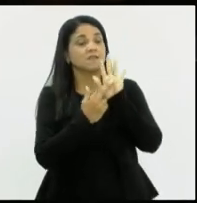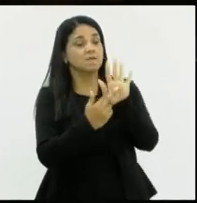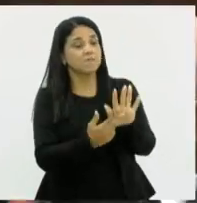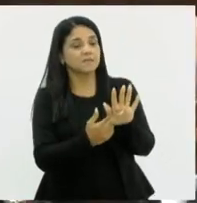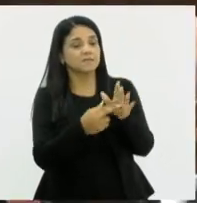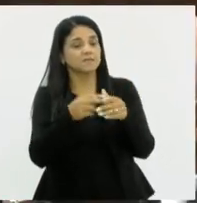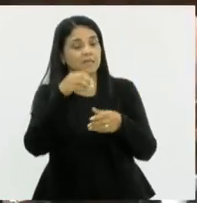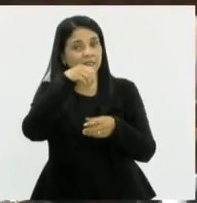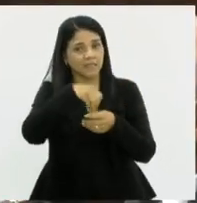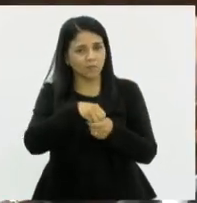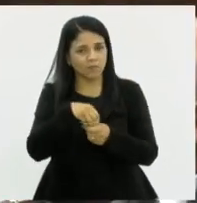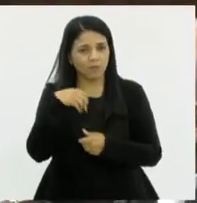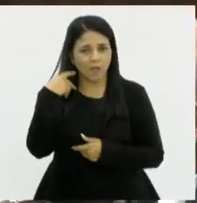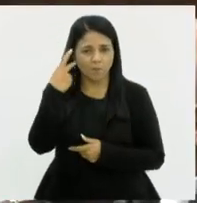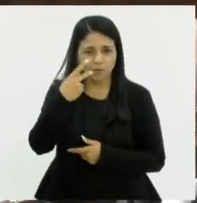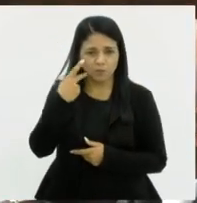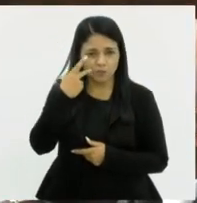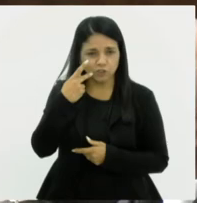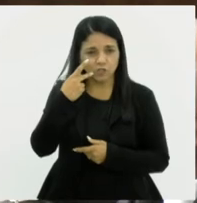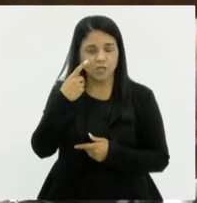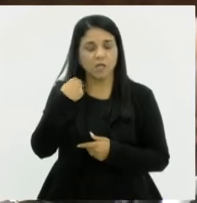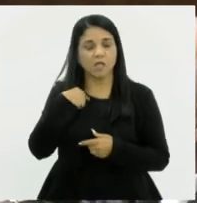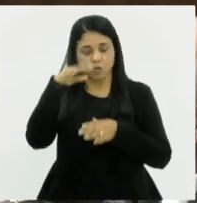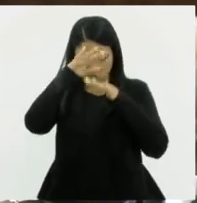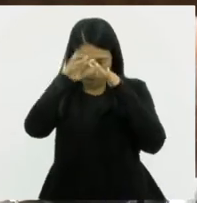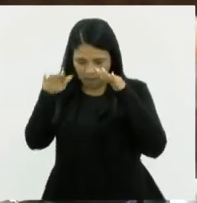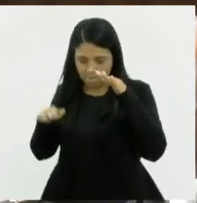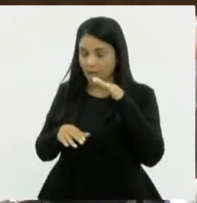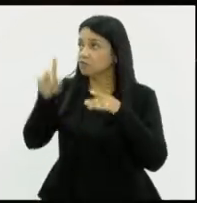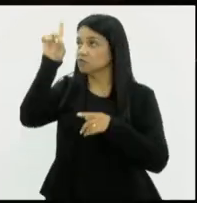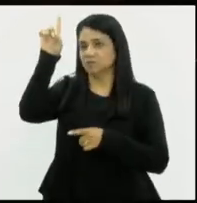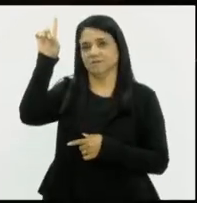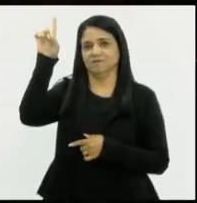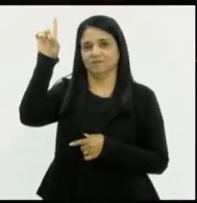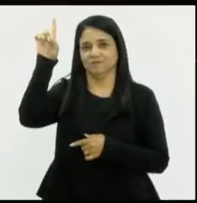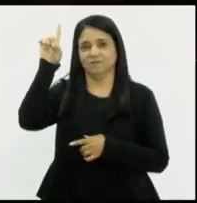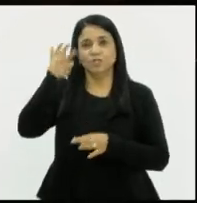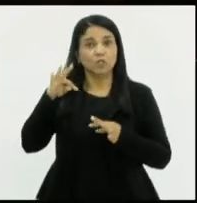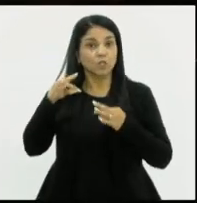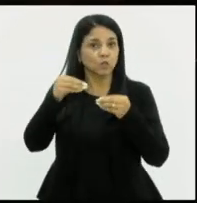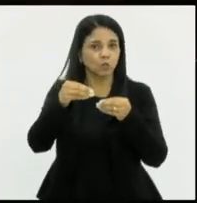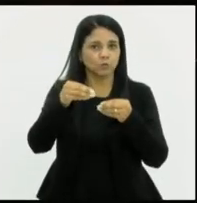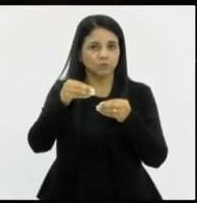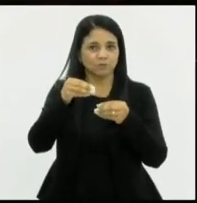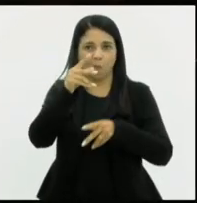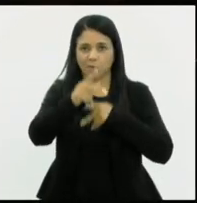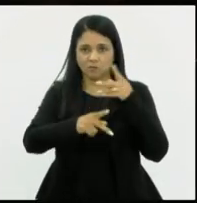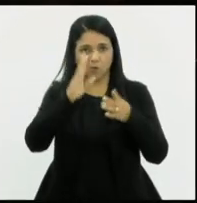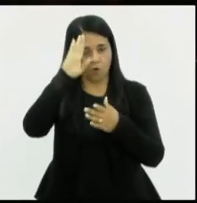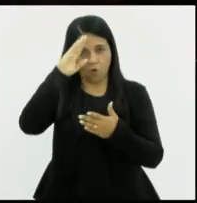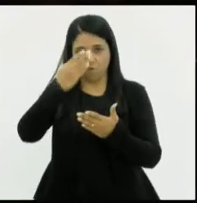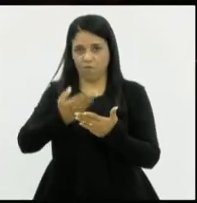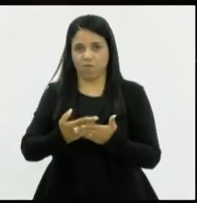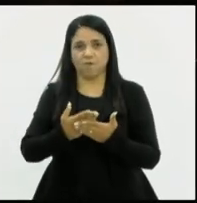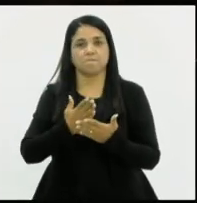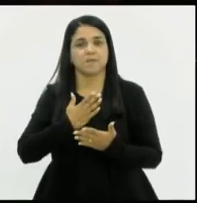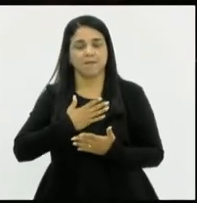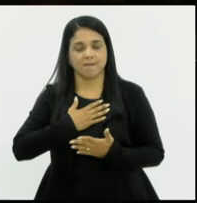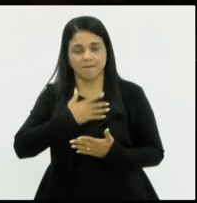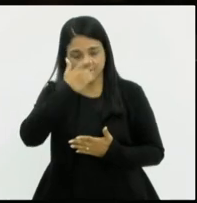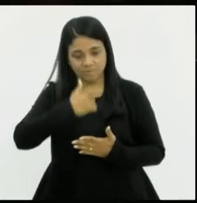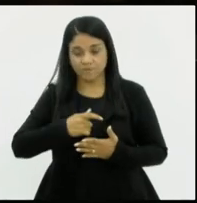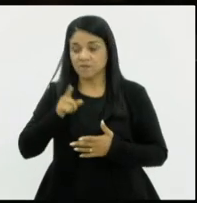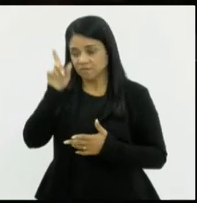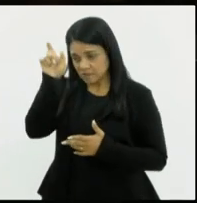e se eu estou também aqui abaixo de Deus, e claro, de todos que depositaram confiança em mim, você sempre me